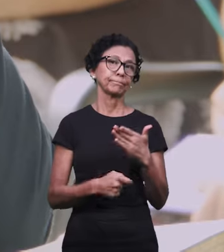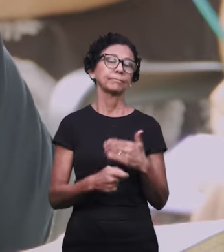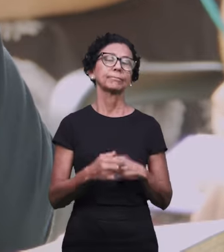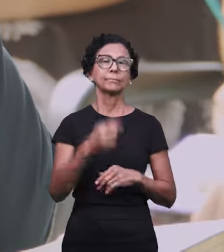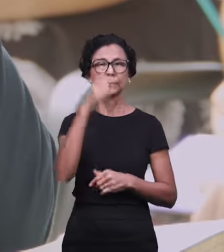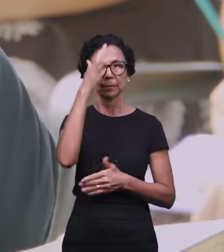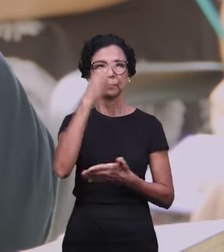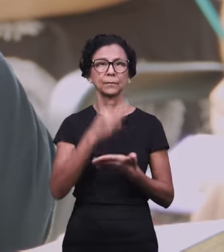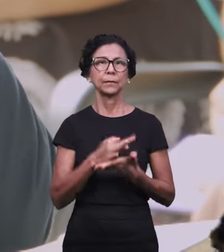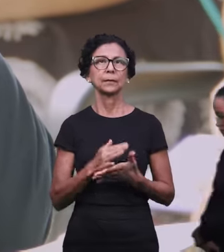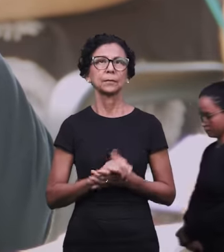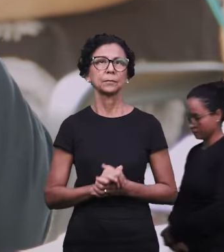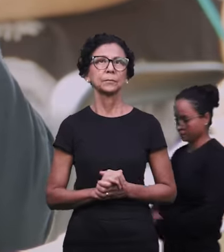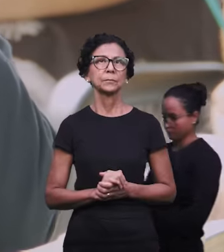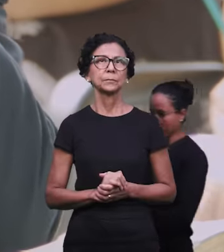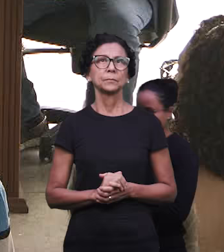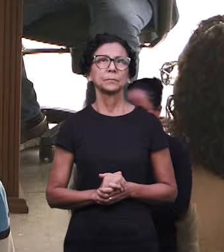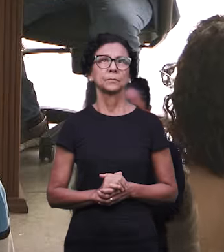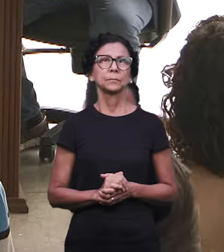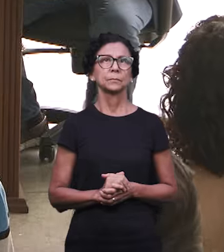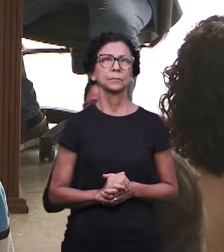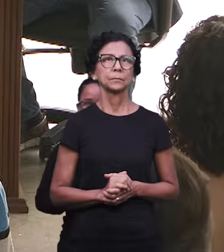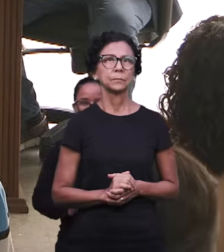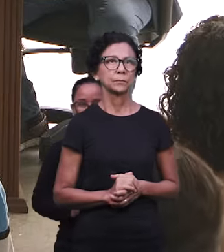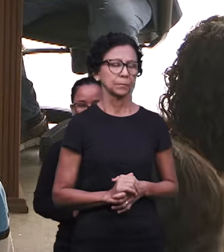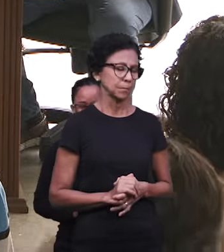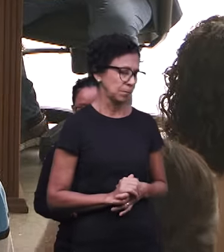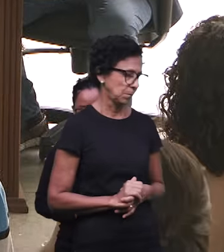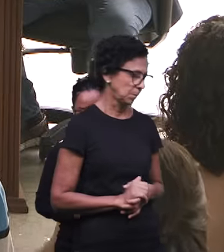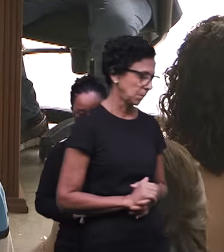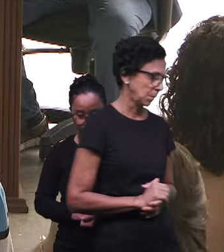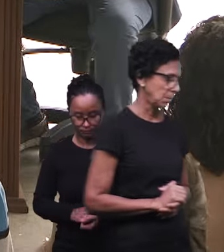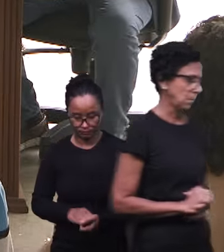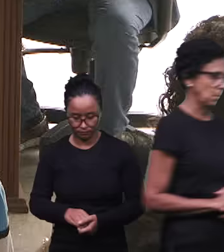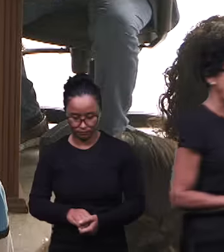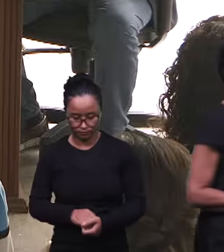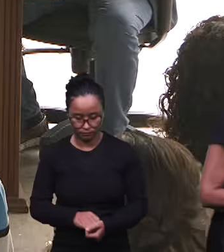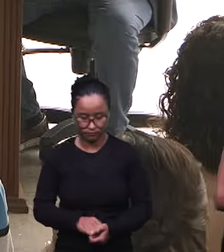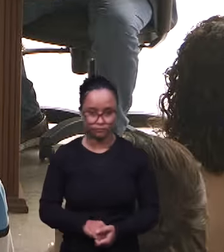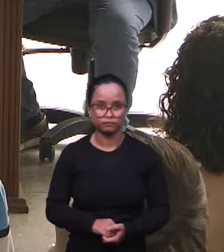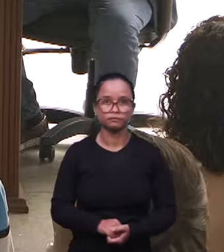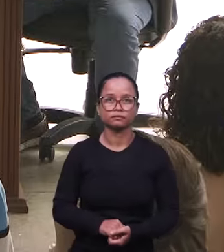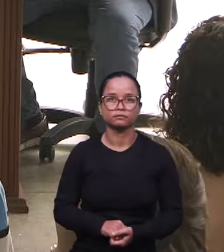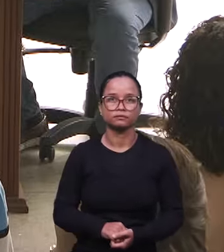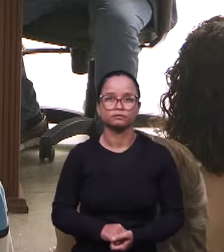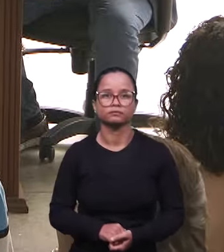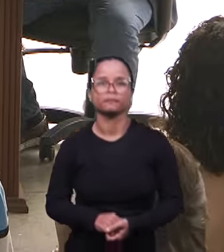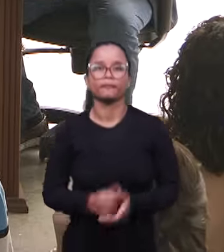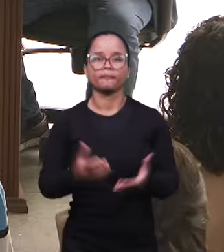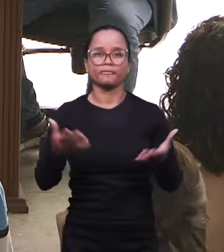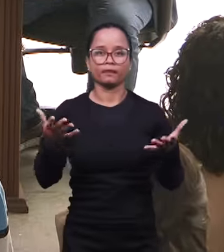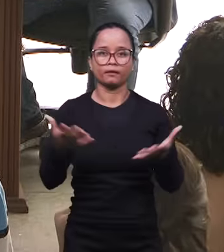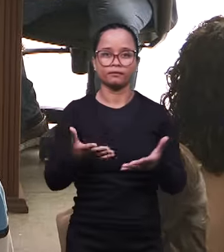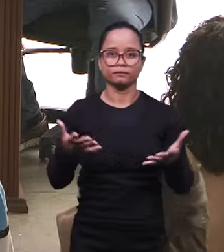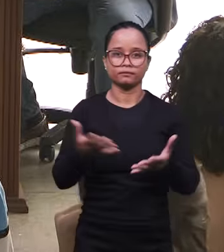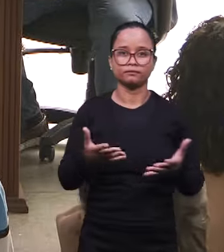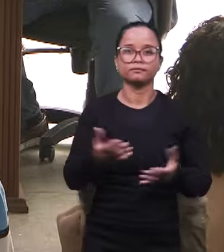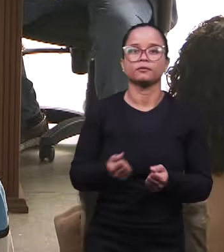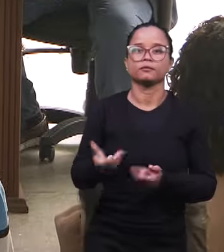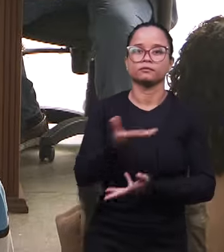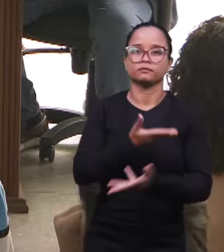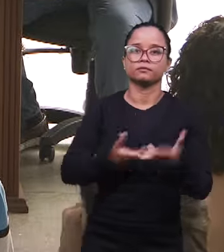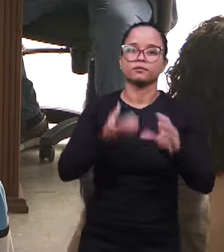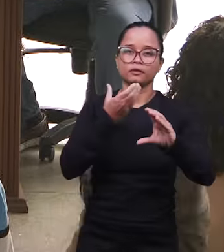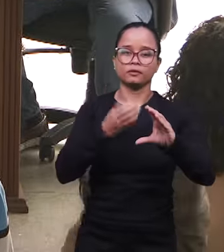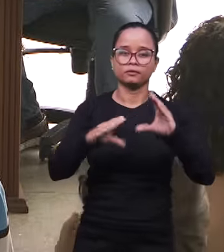né? Amém. São esses versículos. Agora nós vamos ter mais uma participação dos irmãos na live, cantando mais